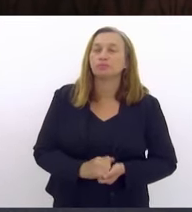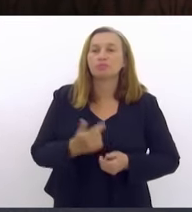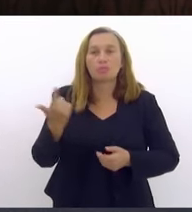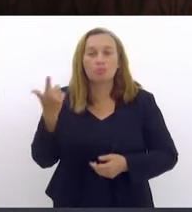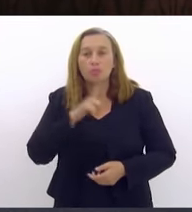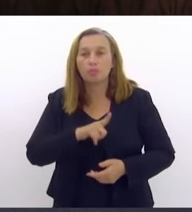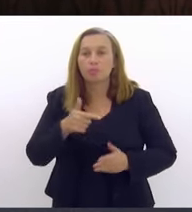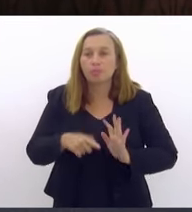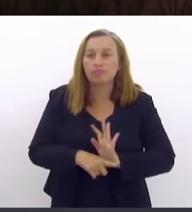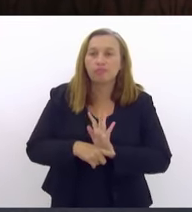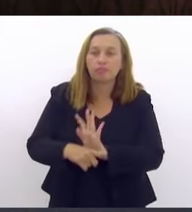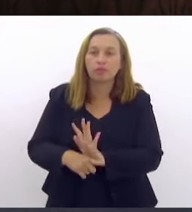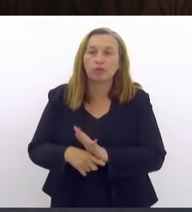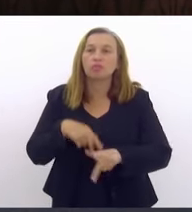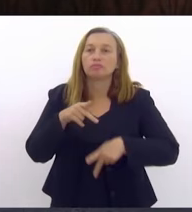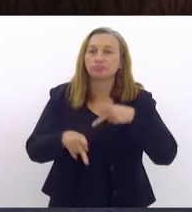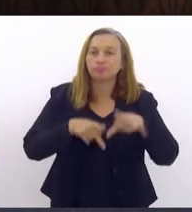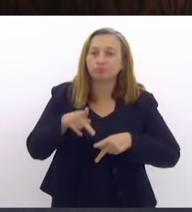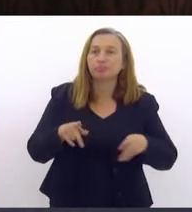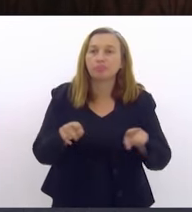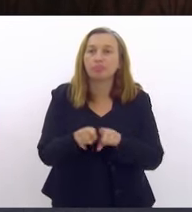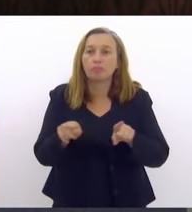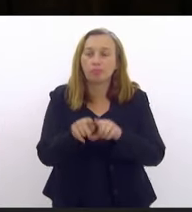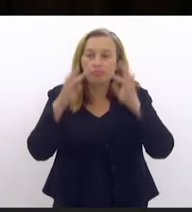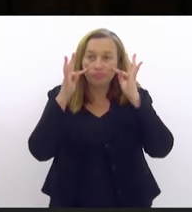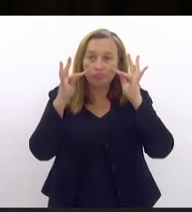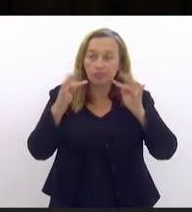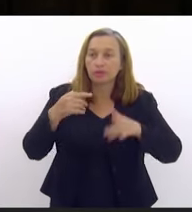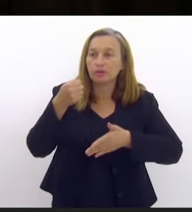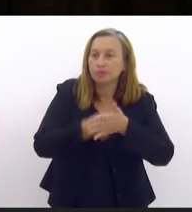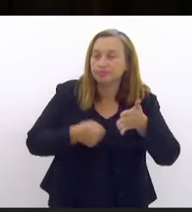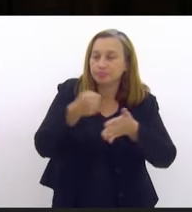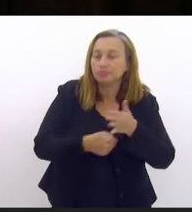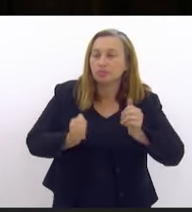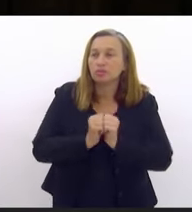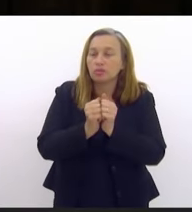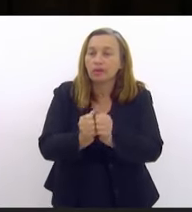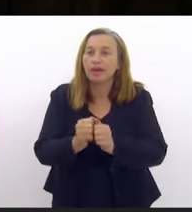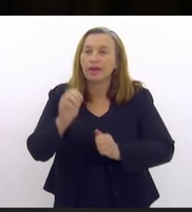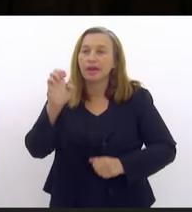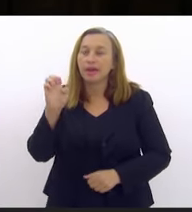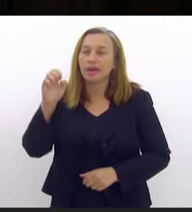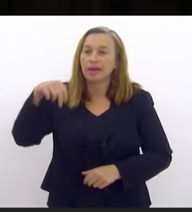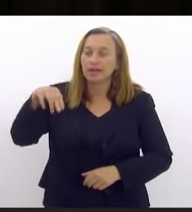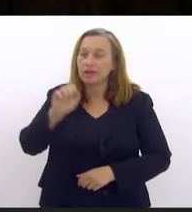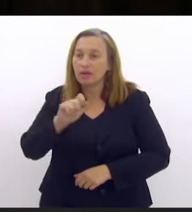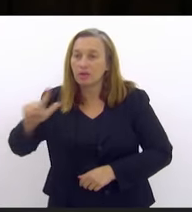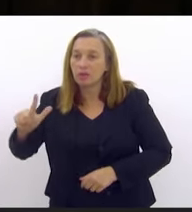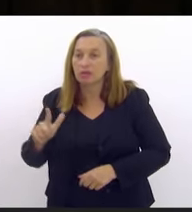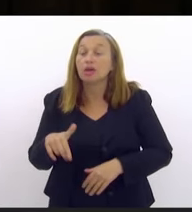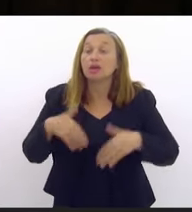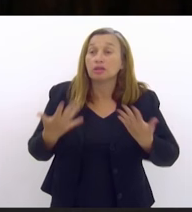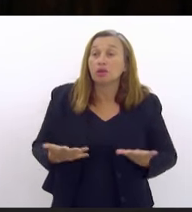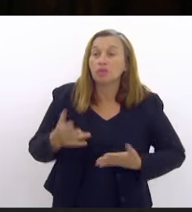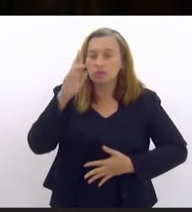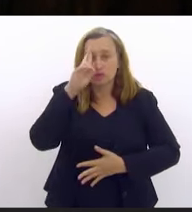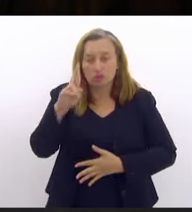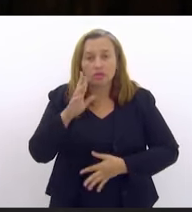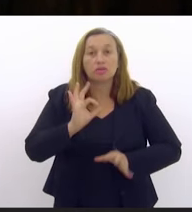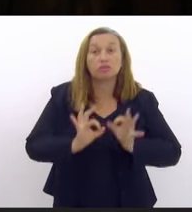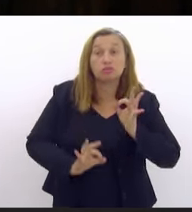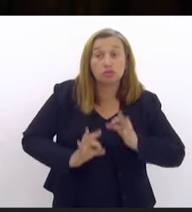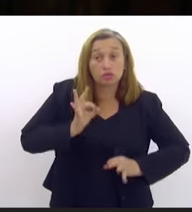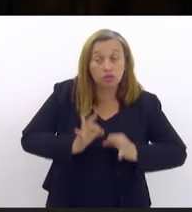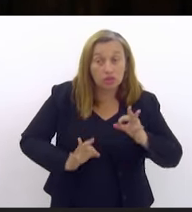ajudar o povo. Sou testemunha agora também da sua luta, junto com a Enel, os problemas que vem trazendo. Então, o senhor tem feito jus